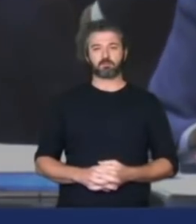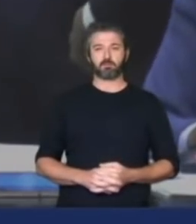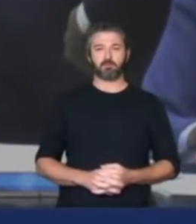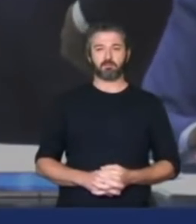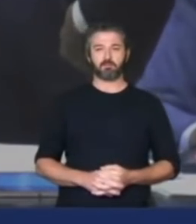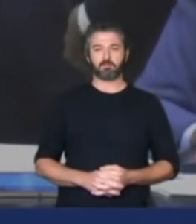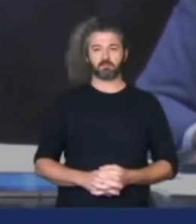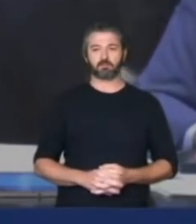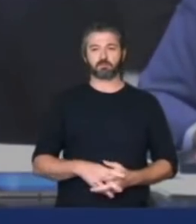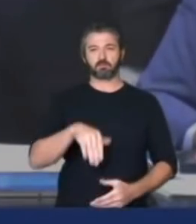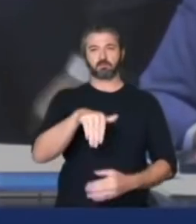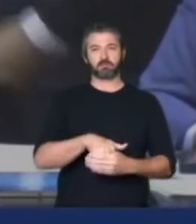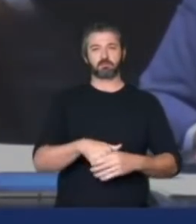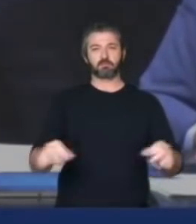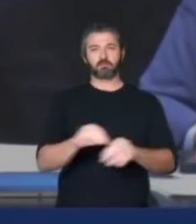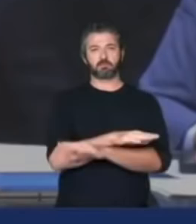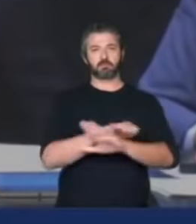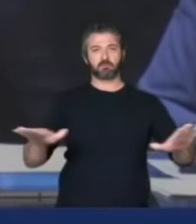presidente. Está encerrada